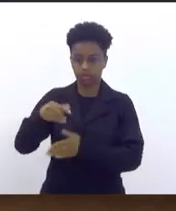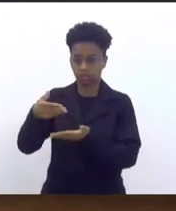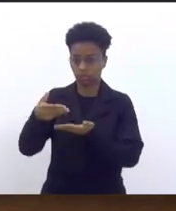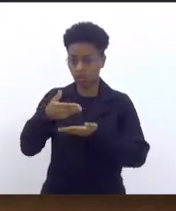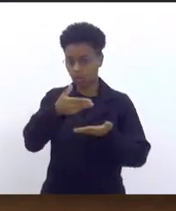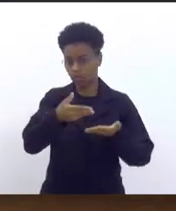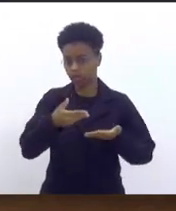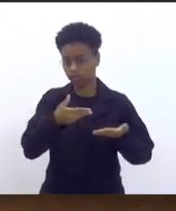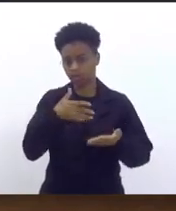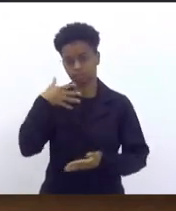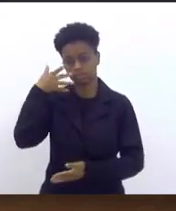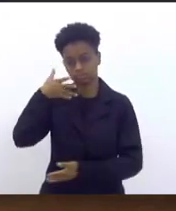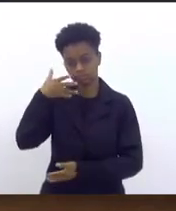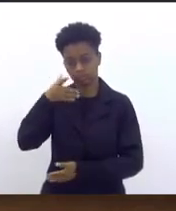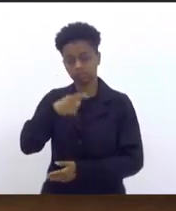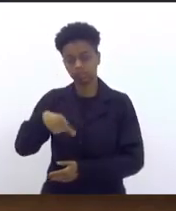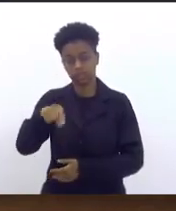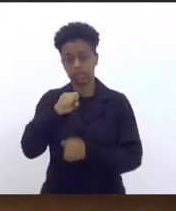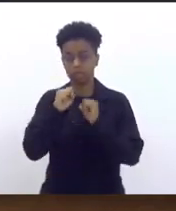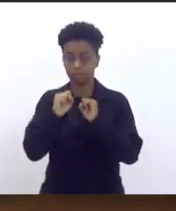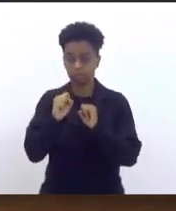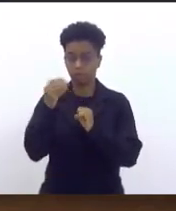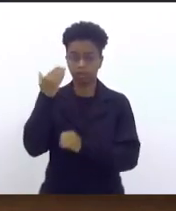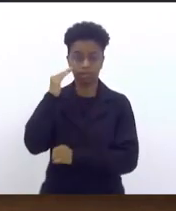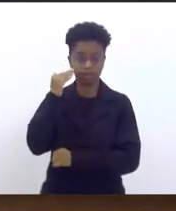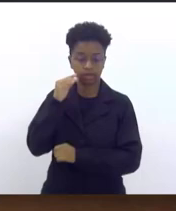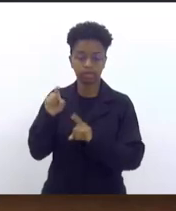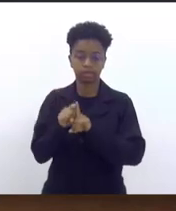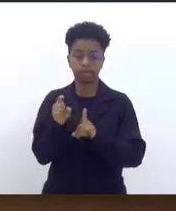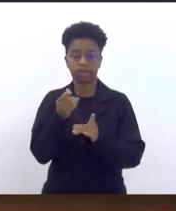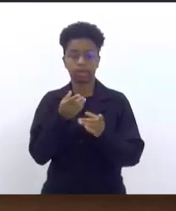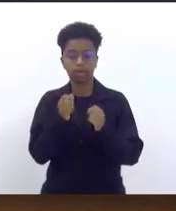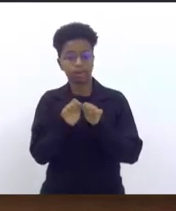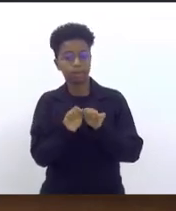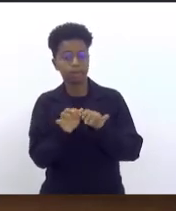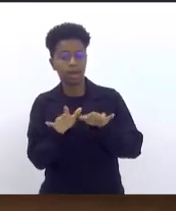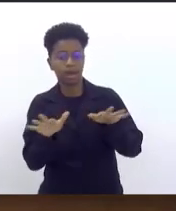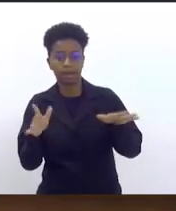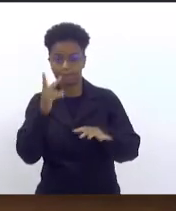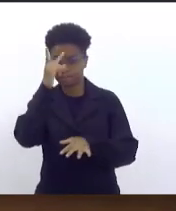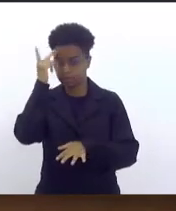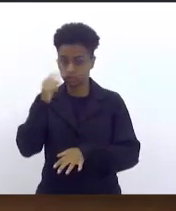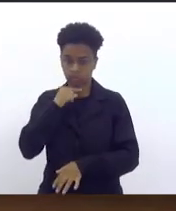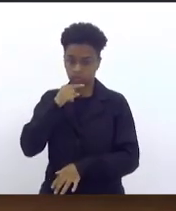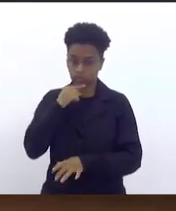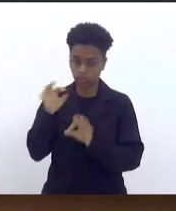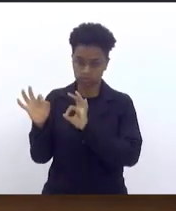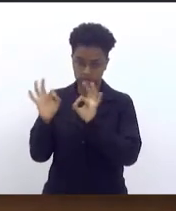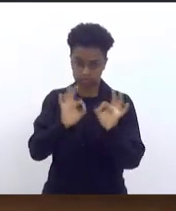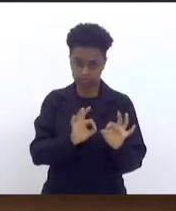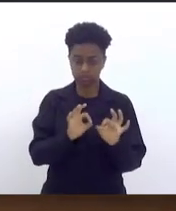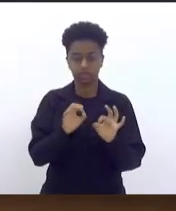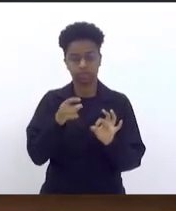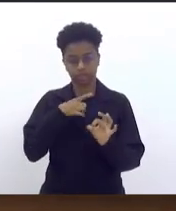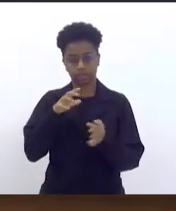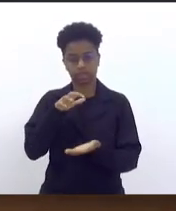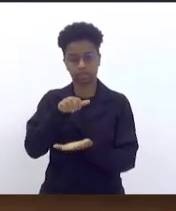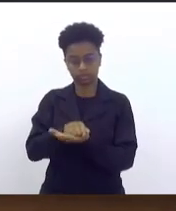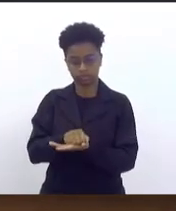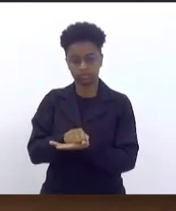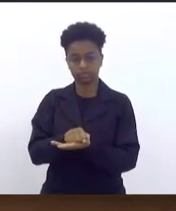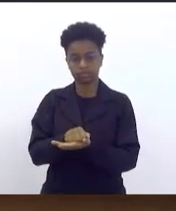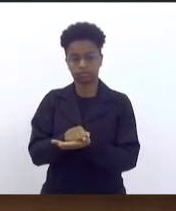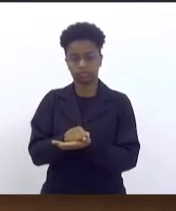dar o parecer técnico para que vocês possam ter esse entendimento e compartilhar com as pessoas que não puderam acompanhar essa audiência vai ficar registrado